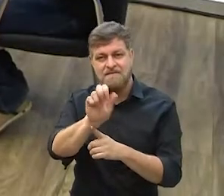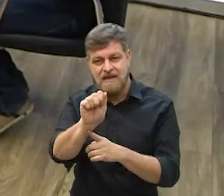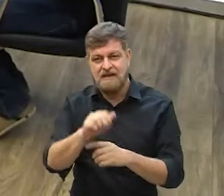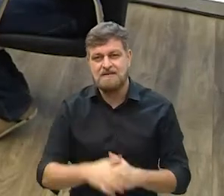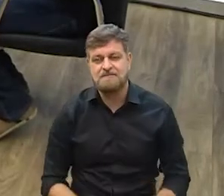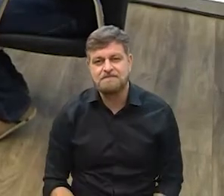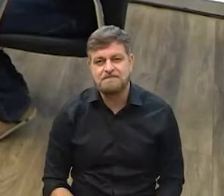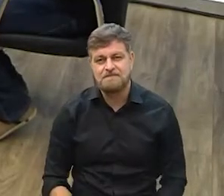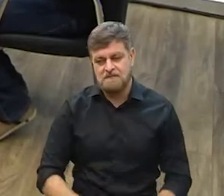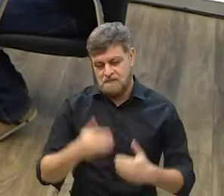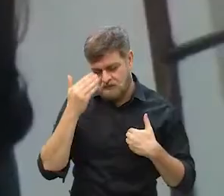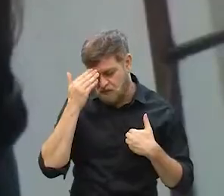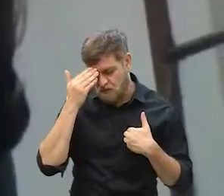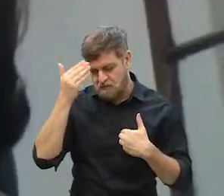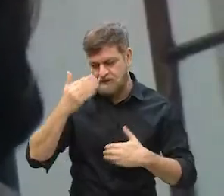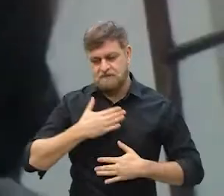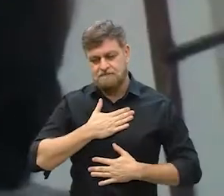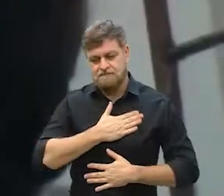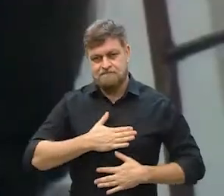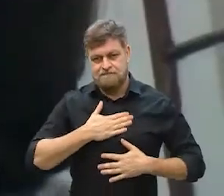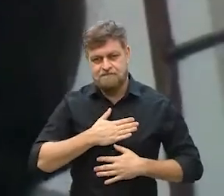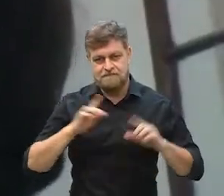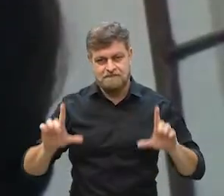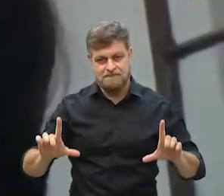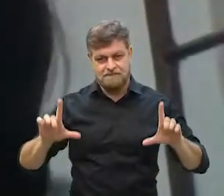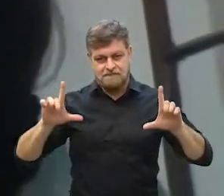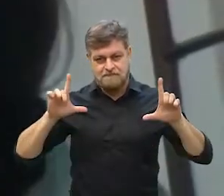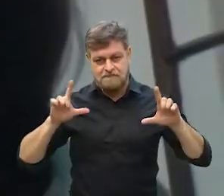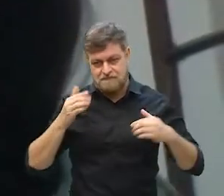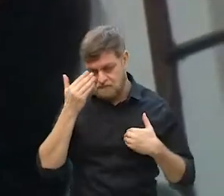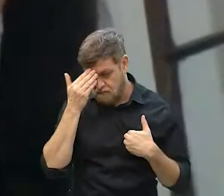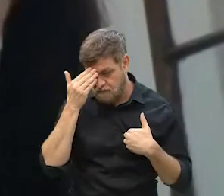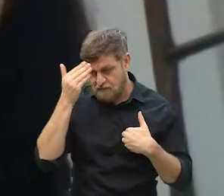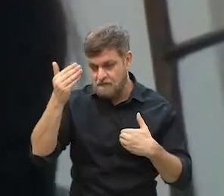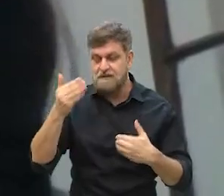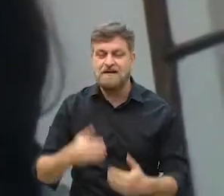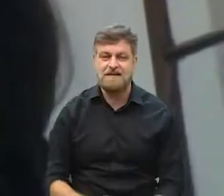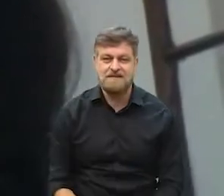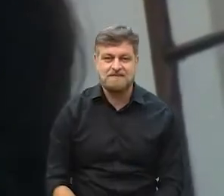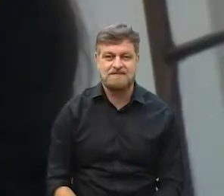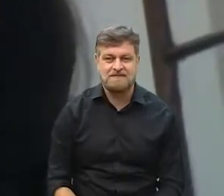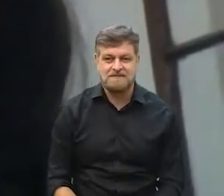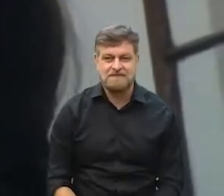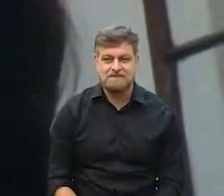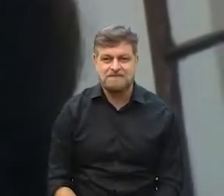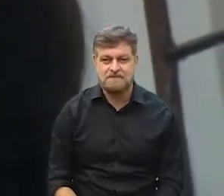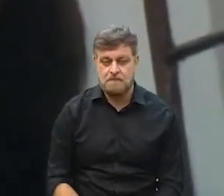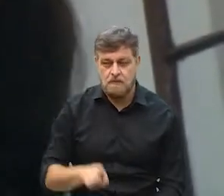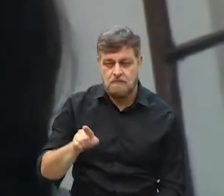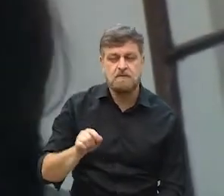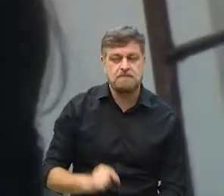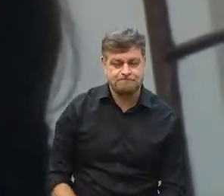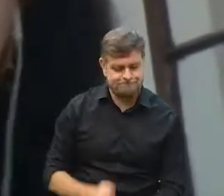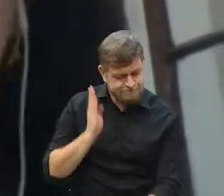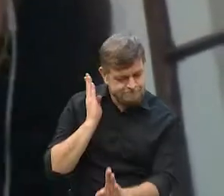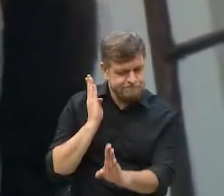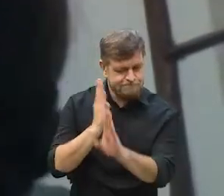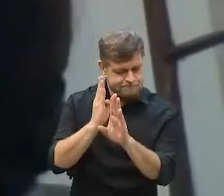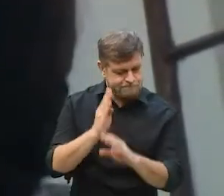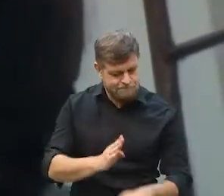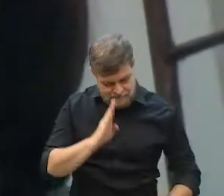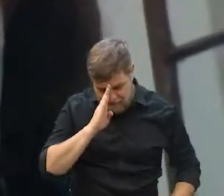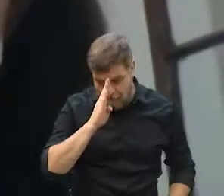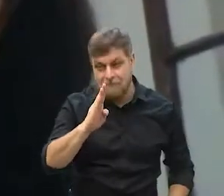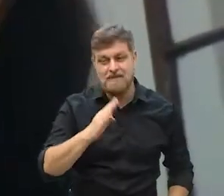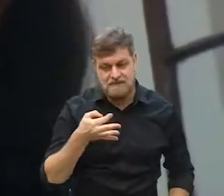Muito obrigada, uma grande honra estar aqui. Muito obrigada pelo convite. Você pegou num ponto-chave na